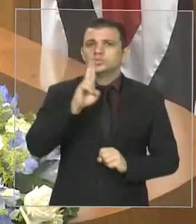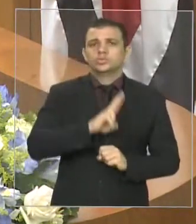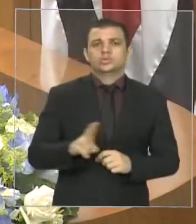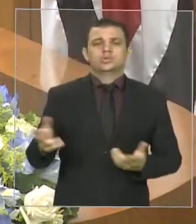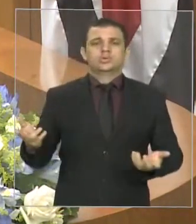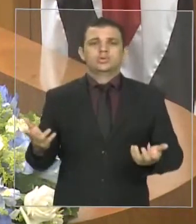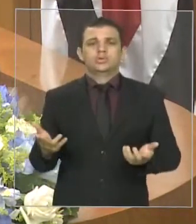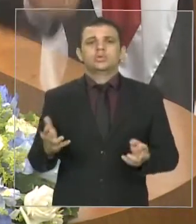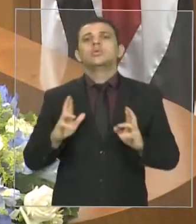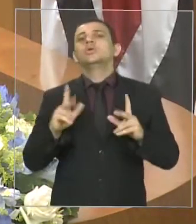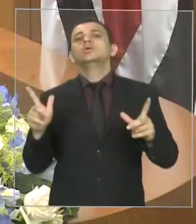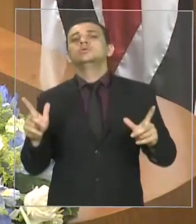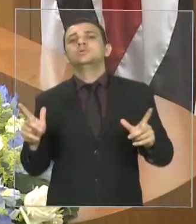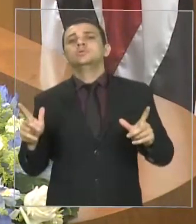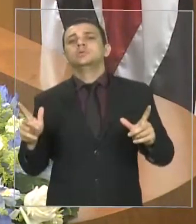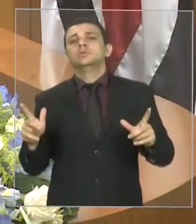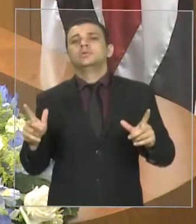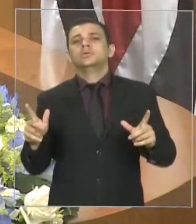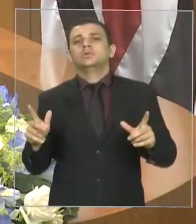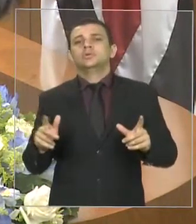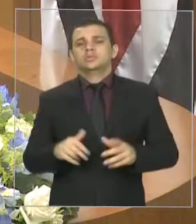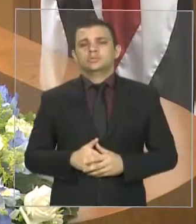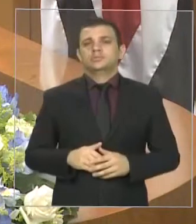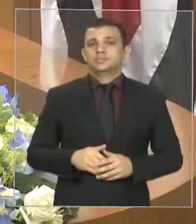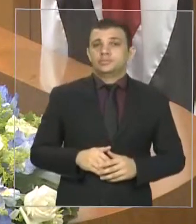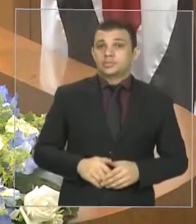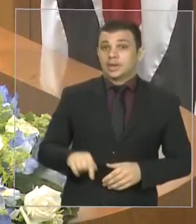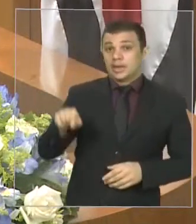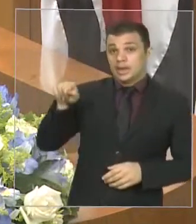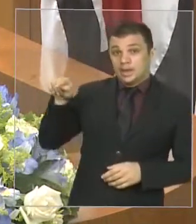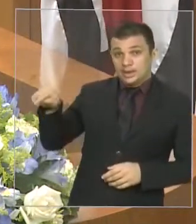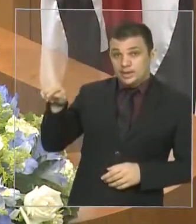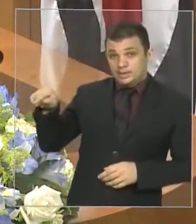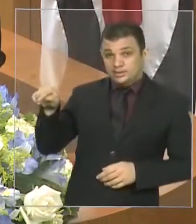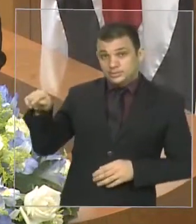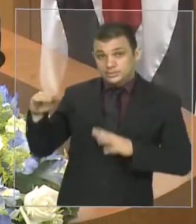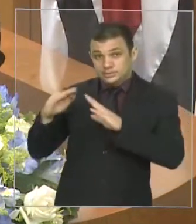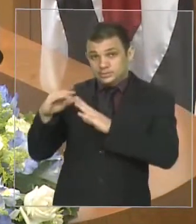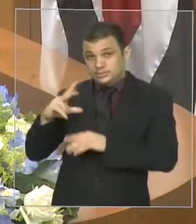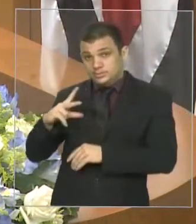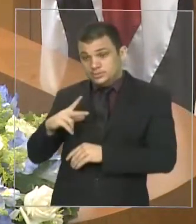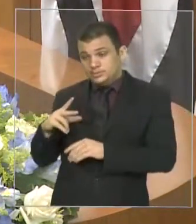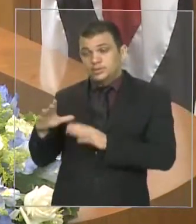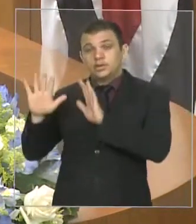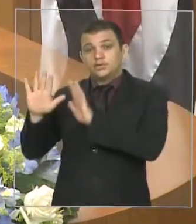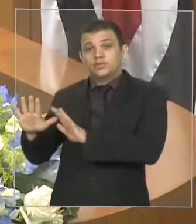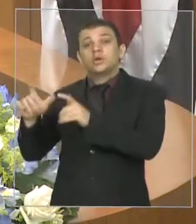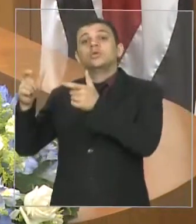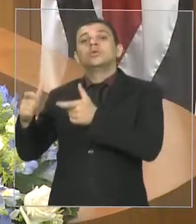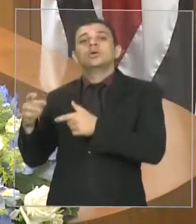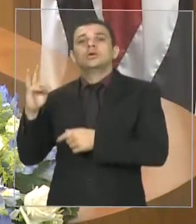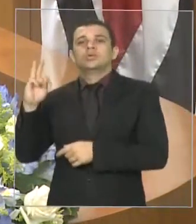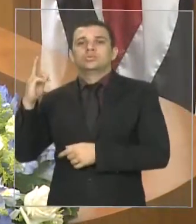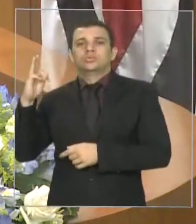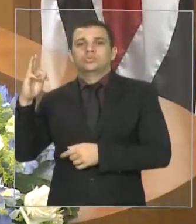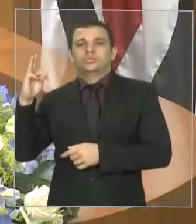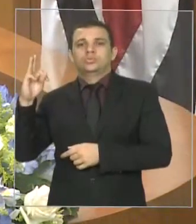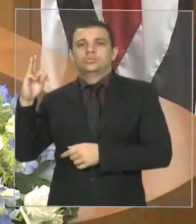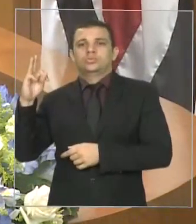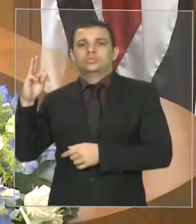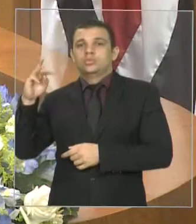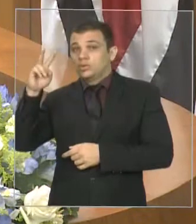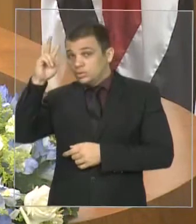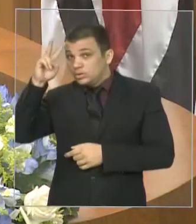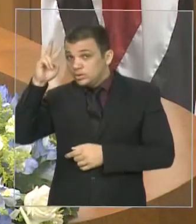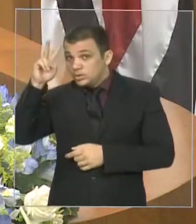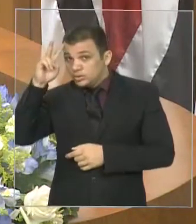a diferença? É que enquanto uma fica no Turu, como bem lembrado pelo deputado Rogério Cafeteira, que os socorrões